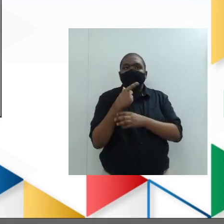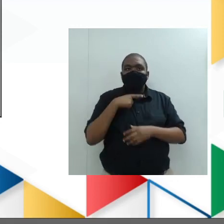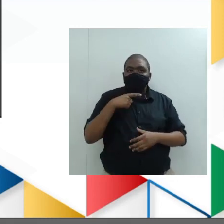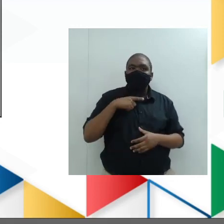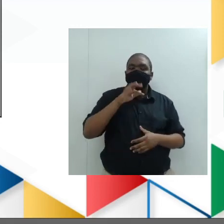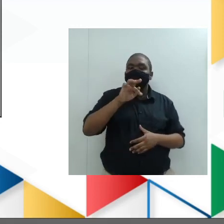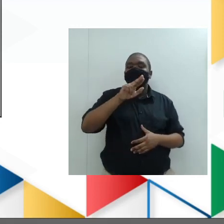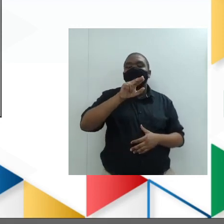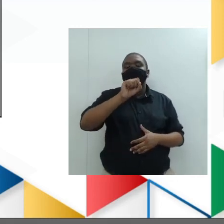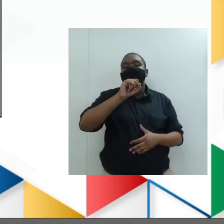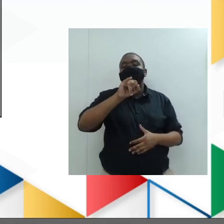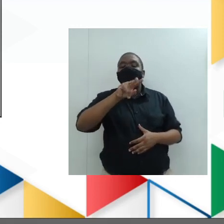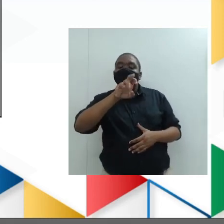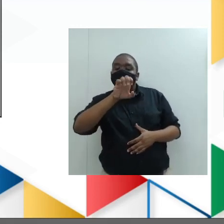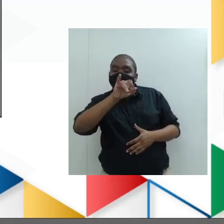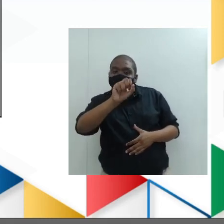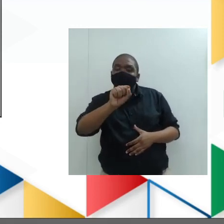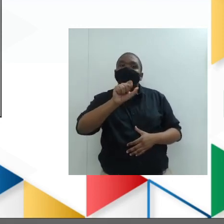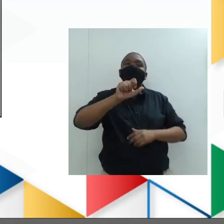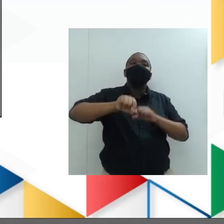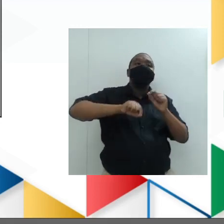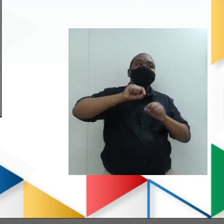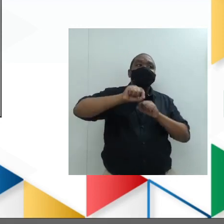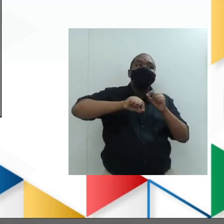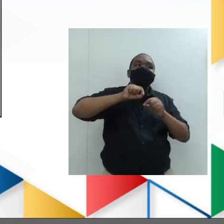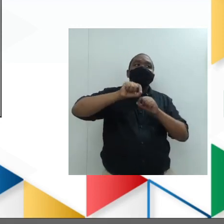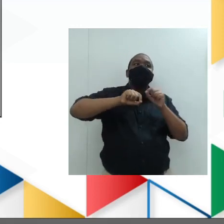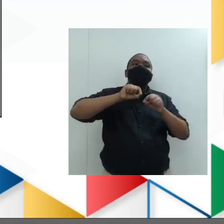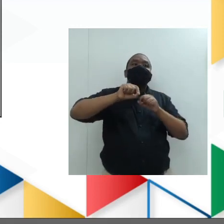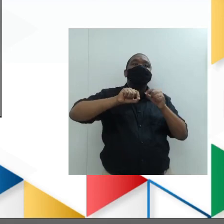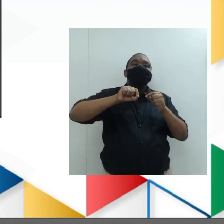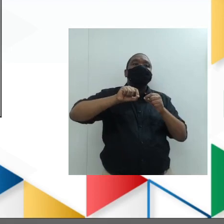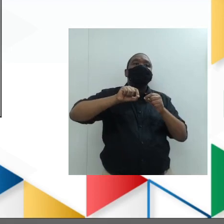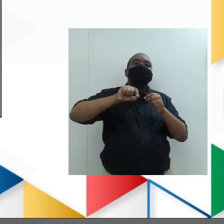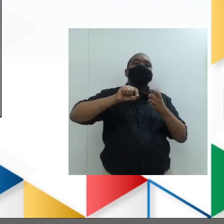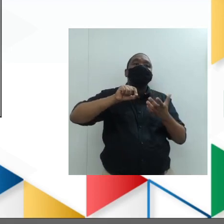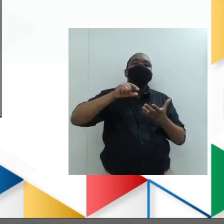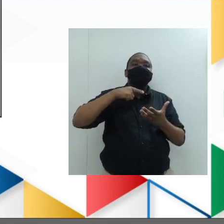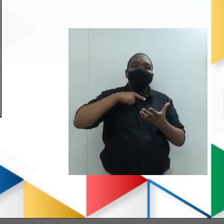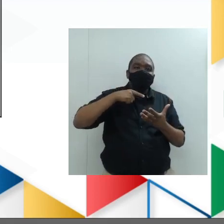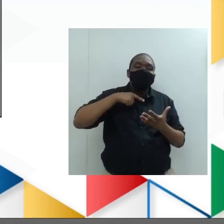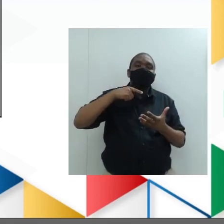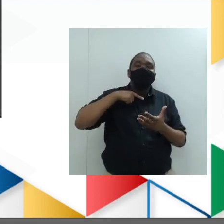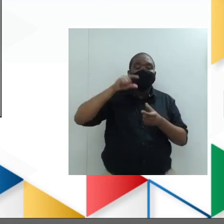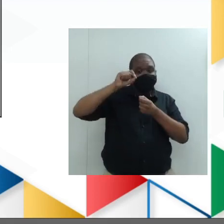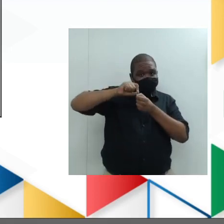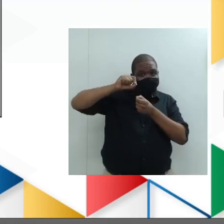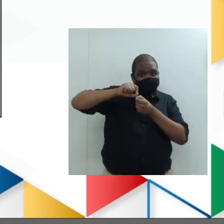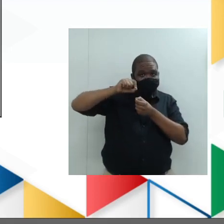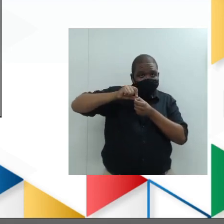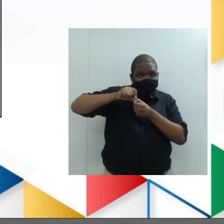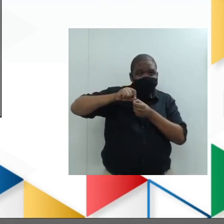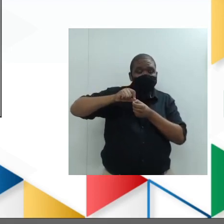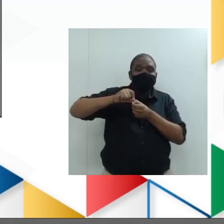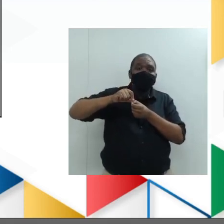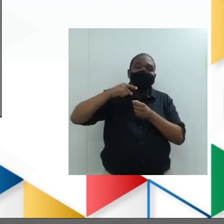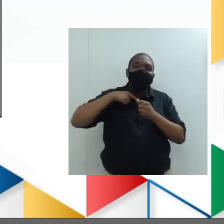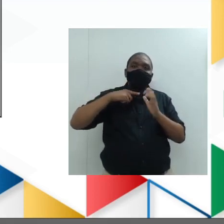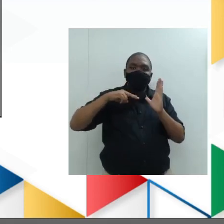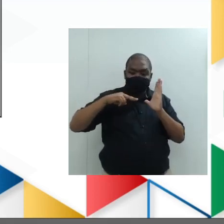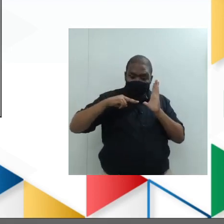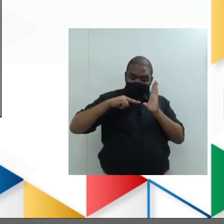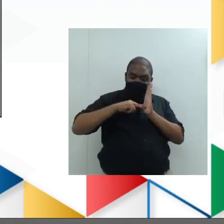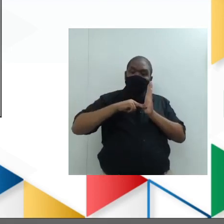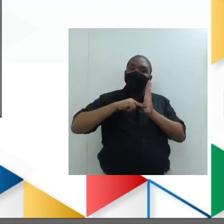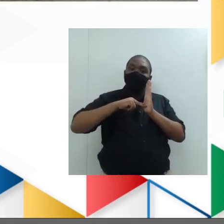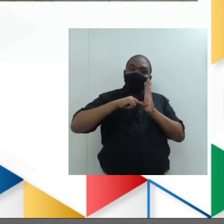mais comuns, eles são assim produzidos com uma liga metálica de